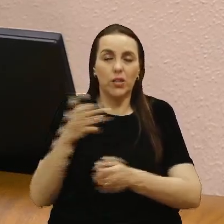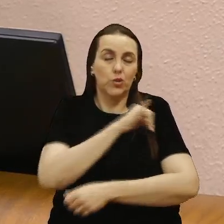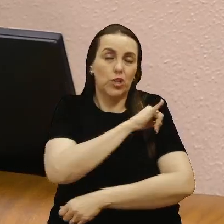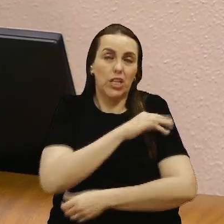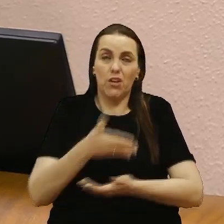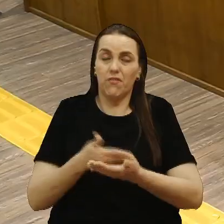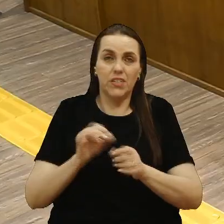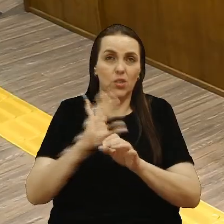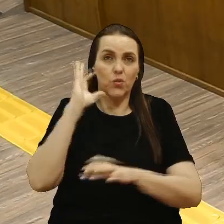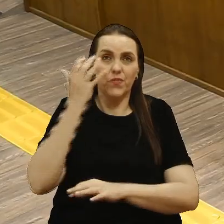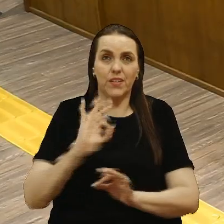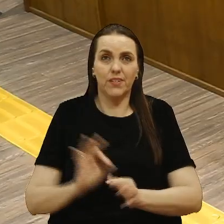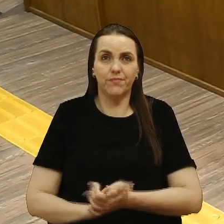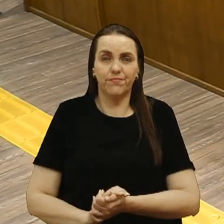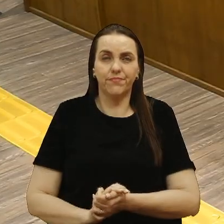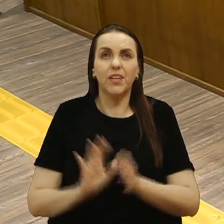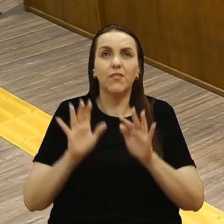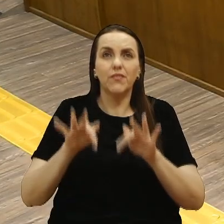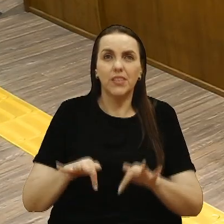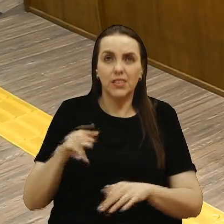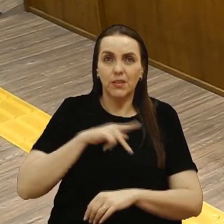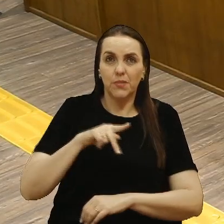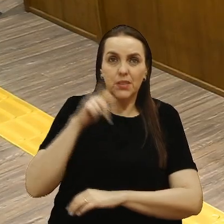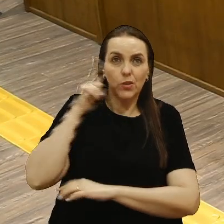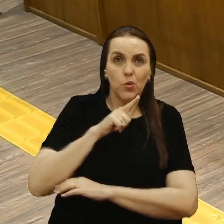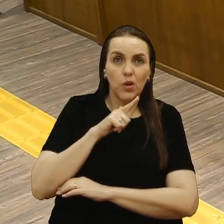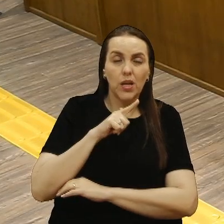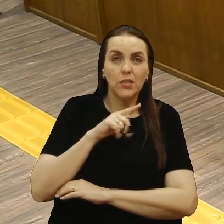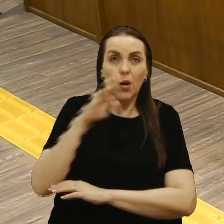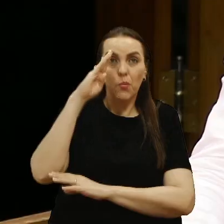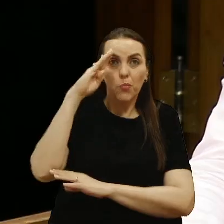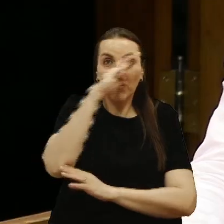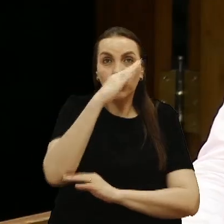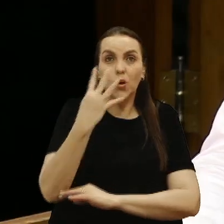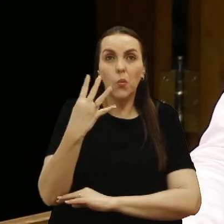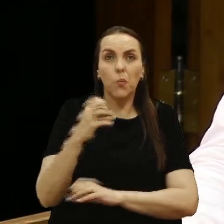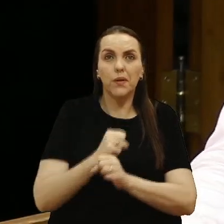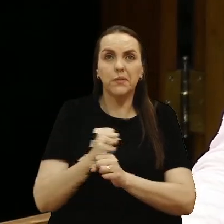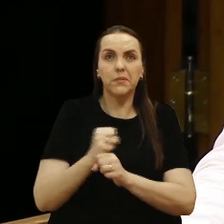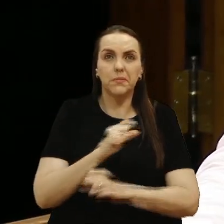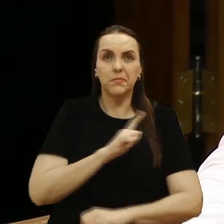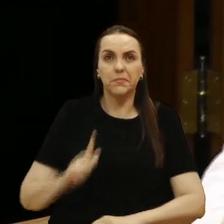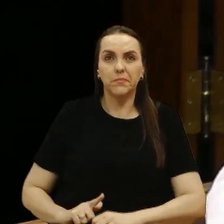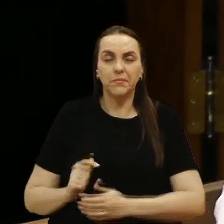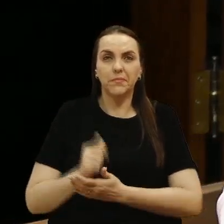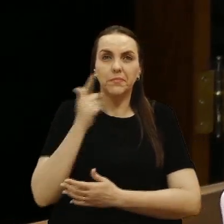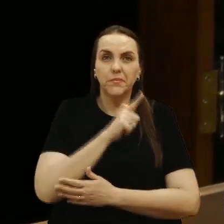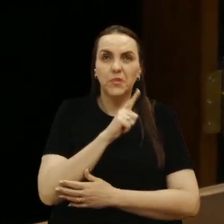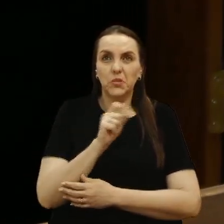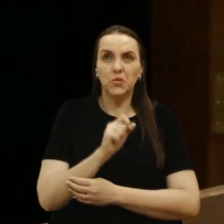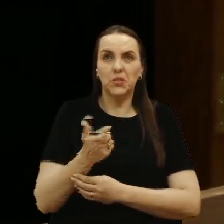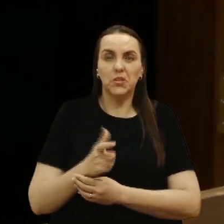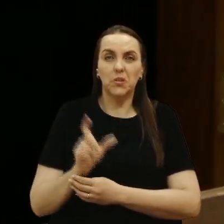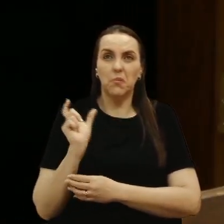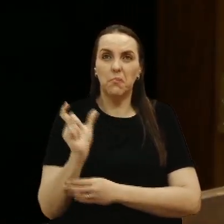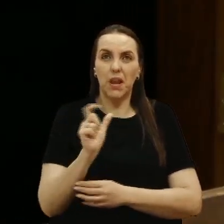vereador Libardi. Para finalizar, presidente Lucas, o Bolsonaro ficou 4 anos no governo, não conseguiu botar nem a palavra